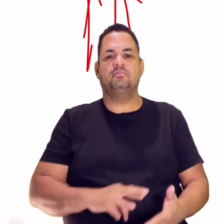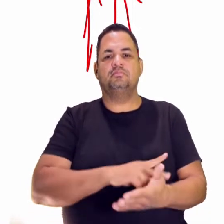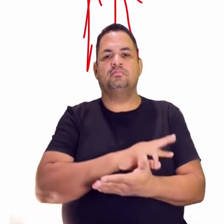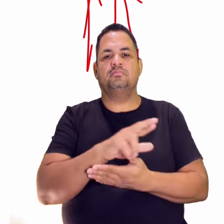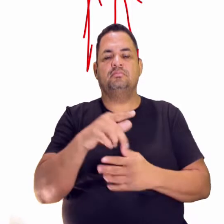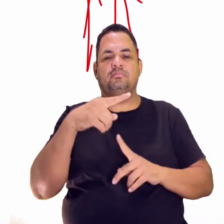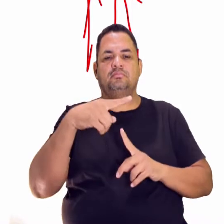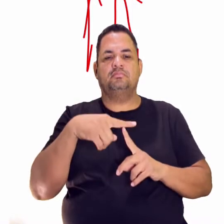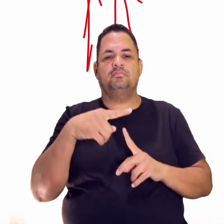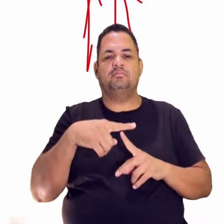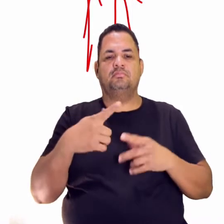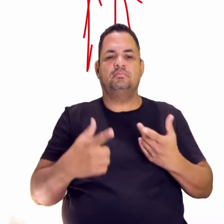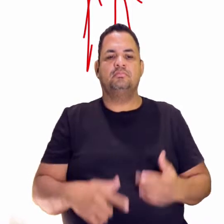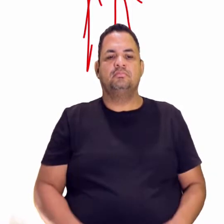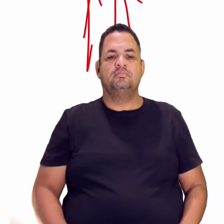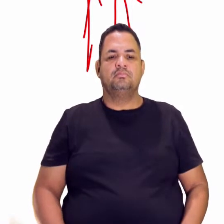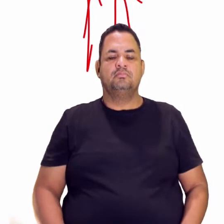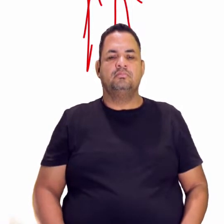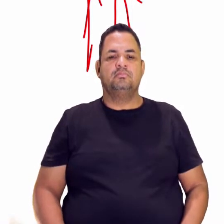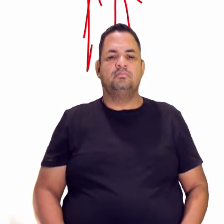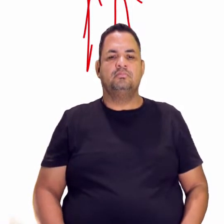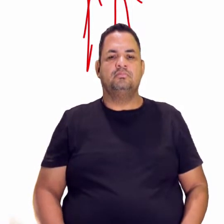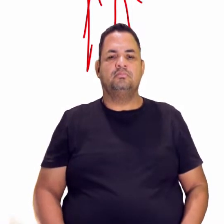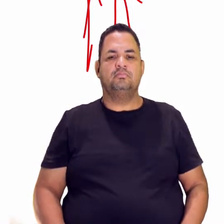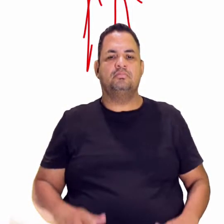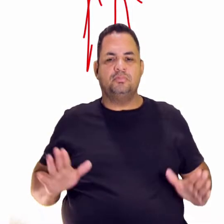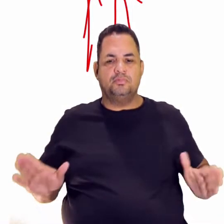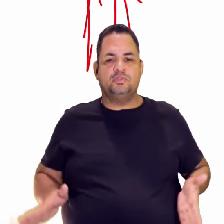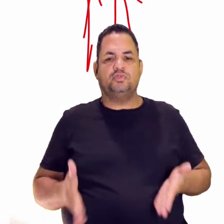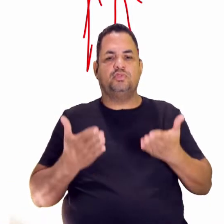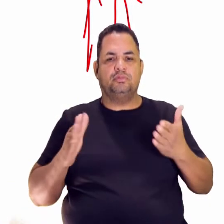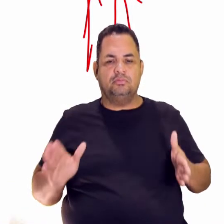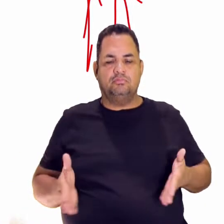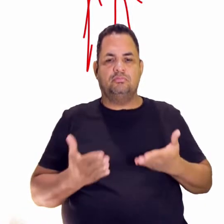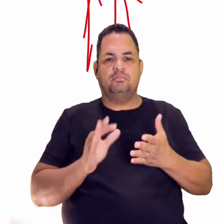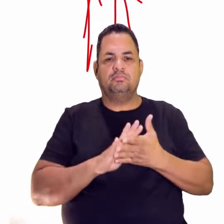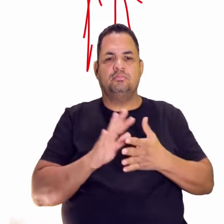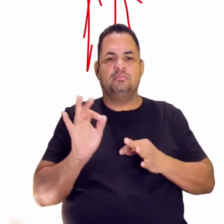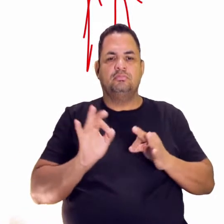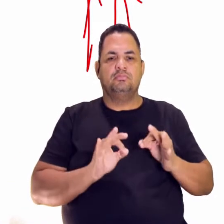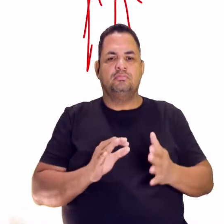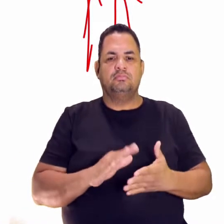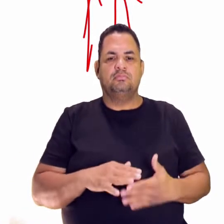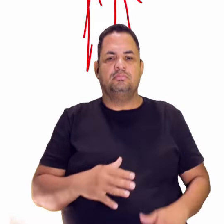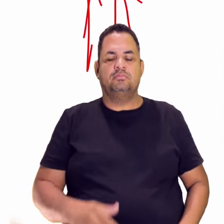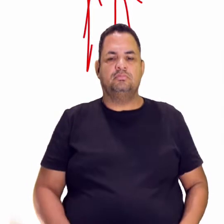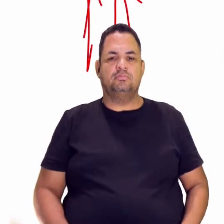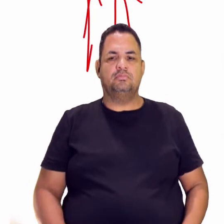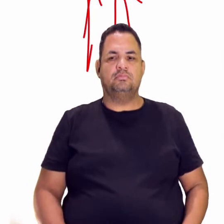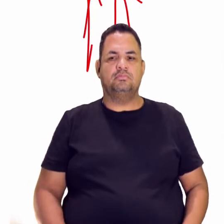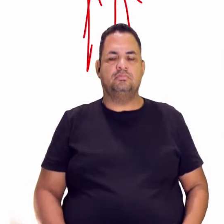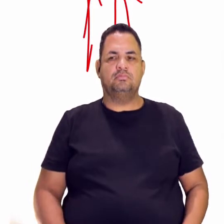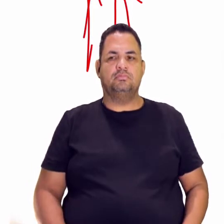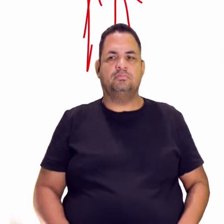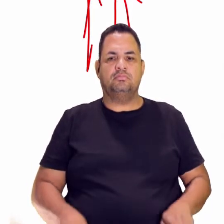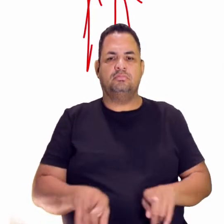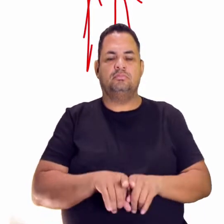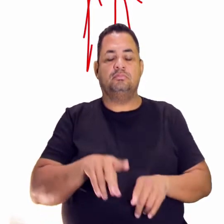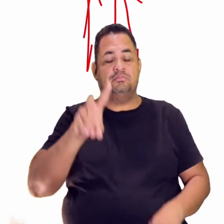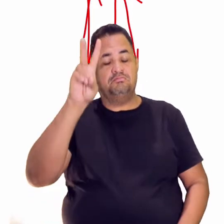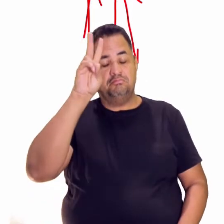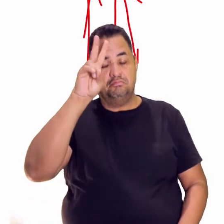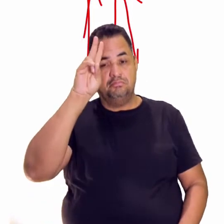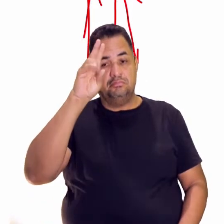tipos de provocação, são vários tipos de instalação, como cabe aqui também uma história